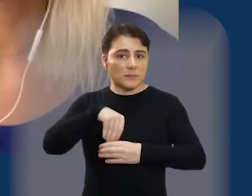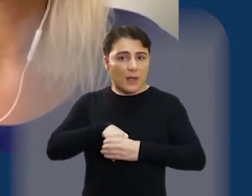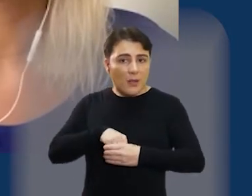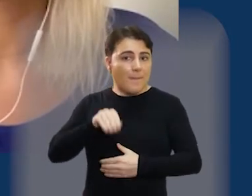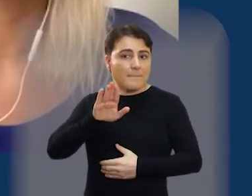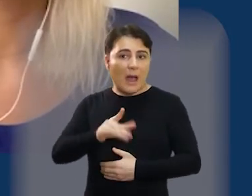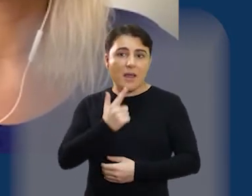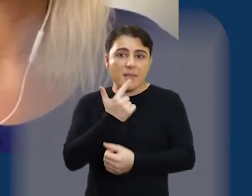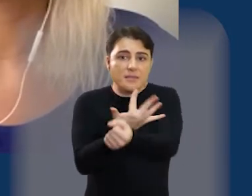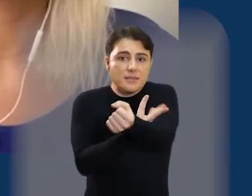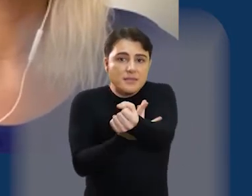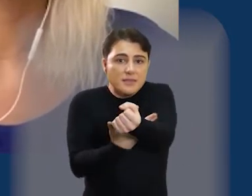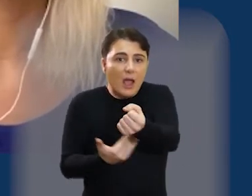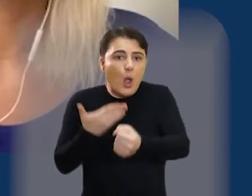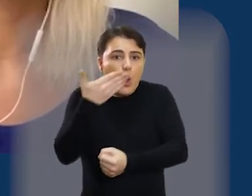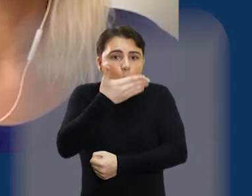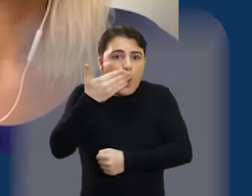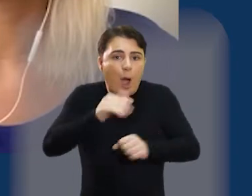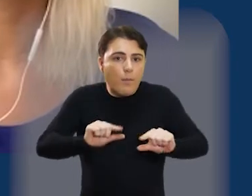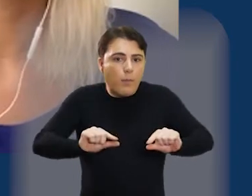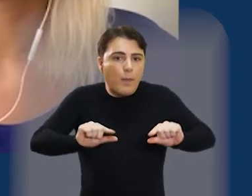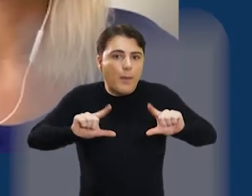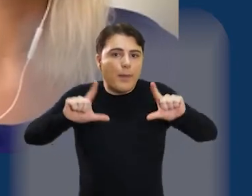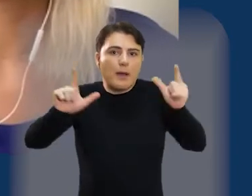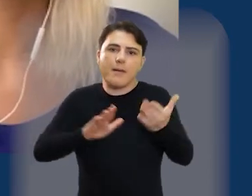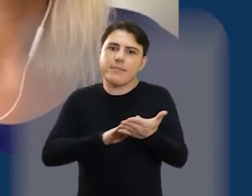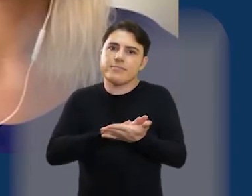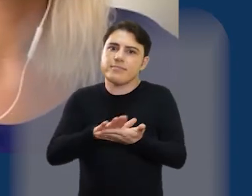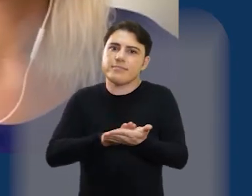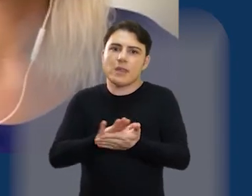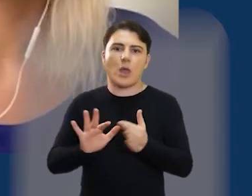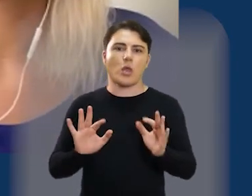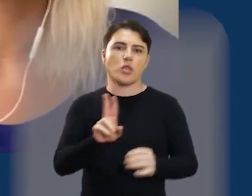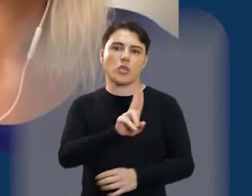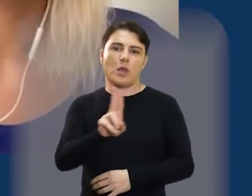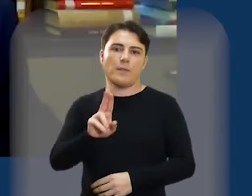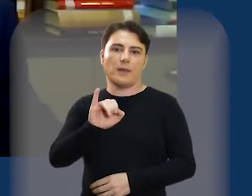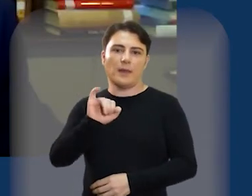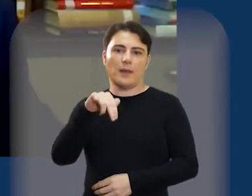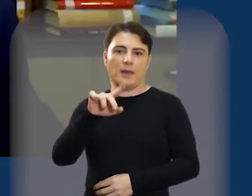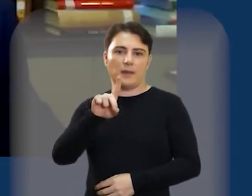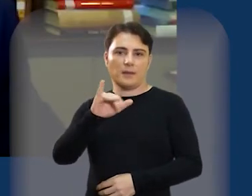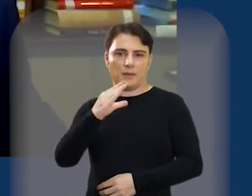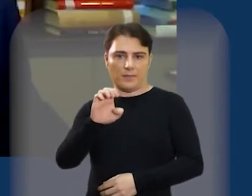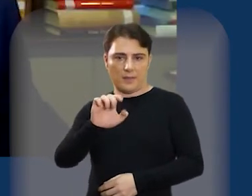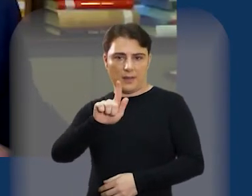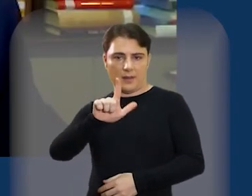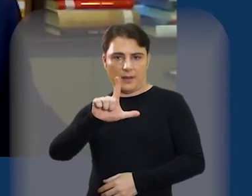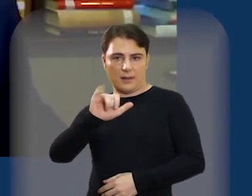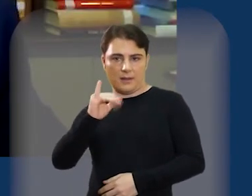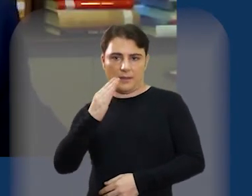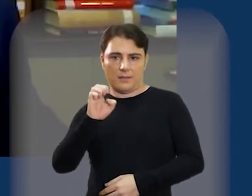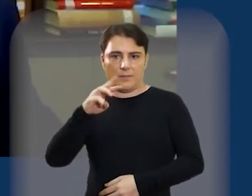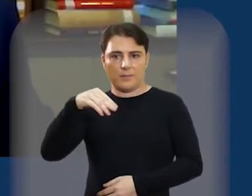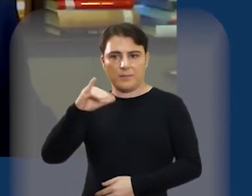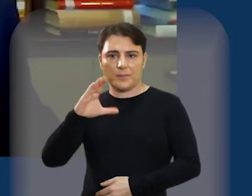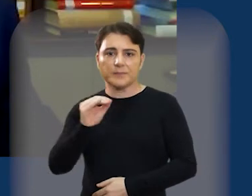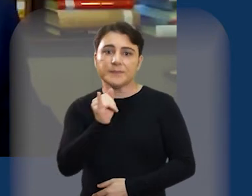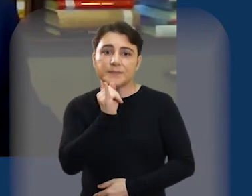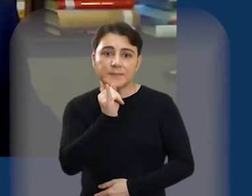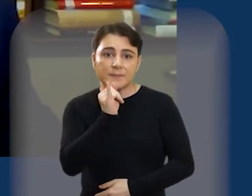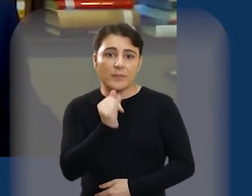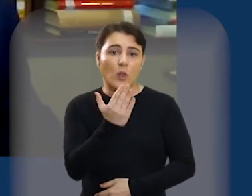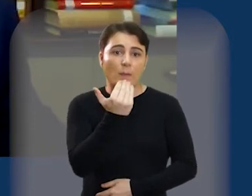sangue, que a gente chama de índice glicêmico. Eu vou dar um exemplo simples, porque os